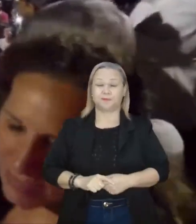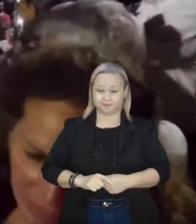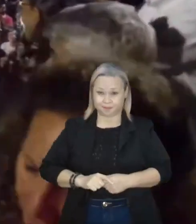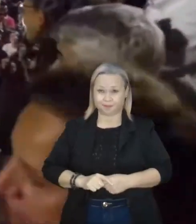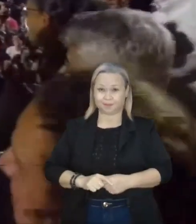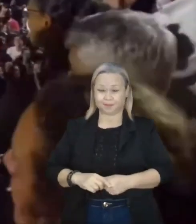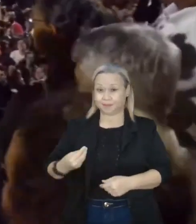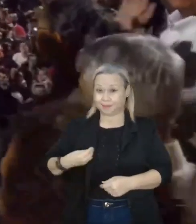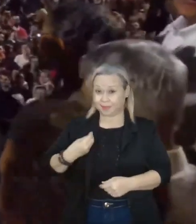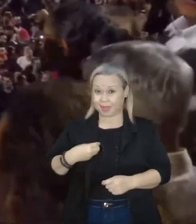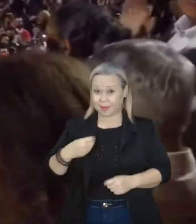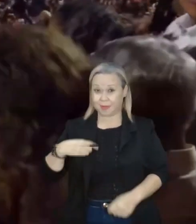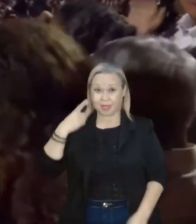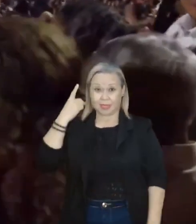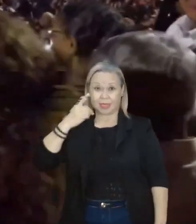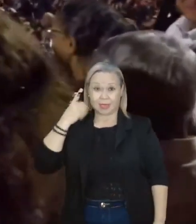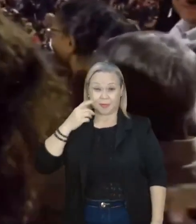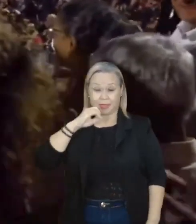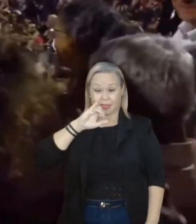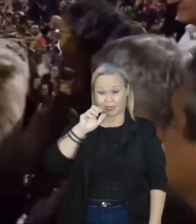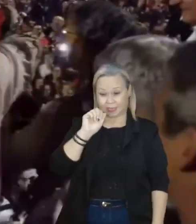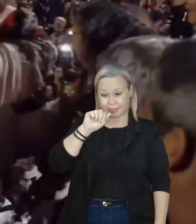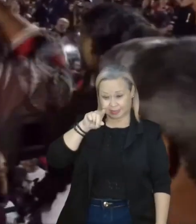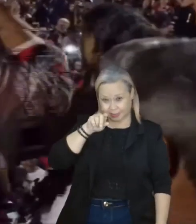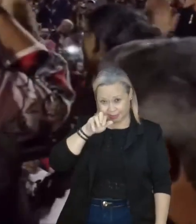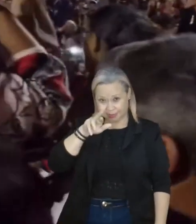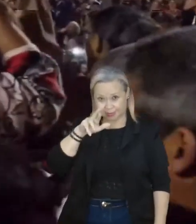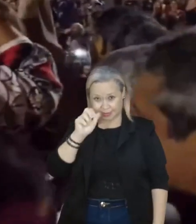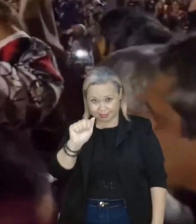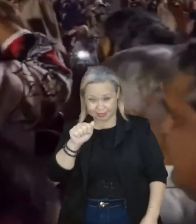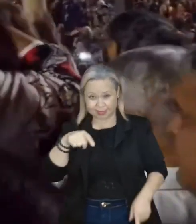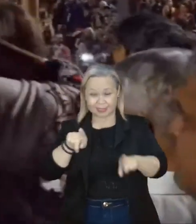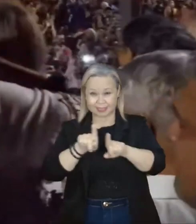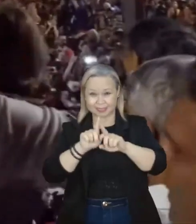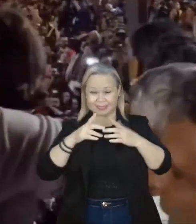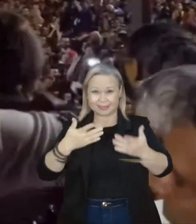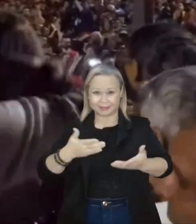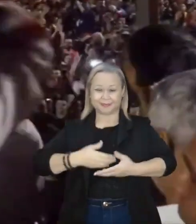Está aqui a deputada Jandira Fegali.